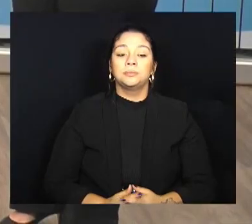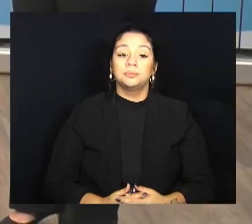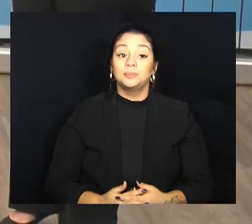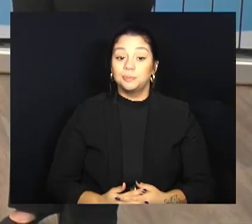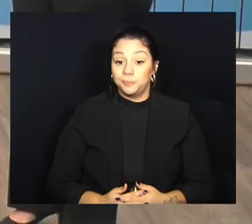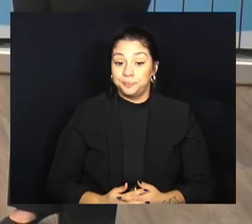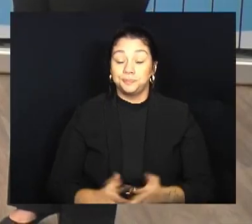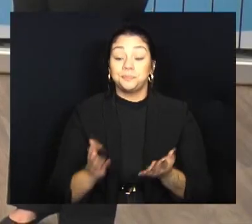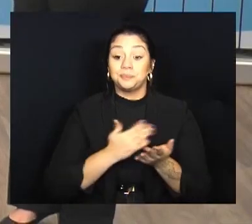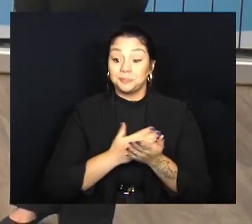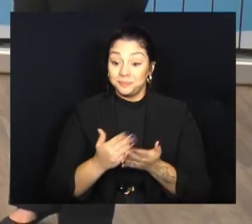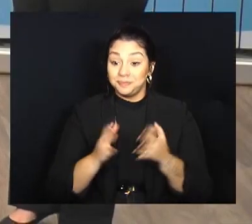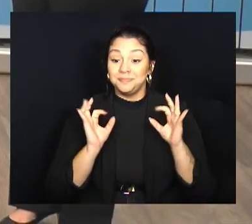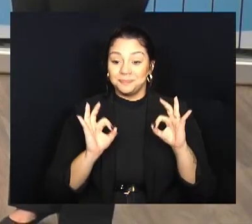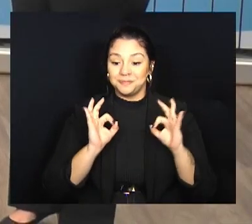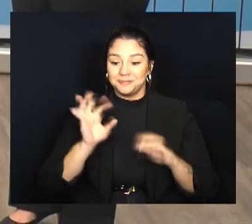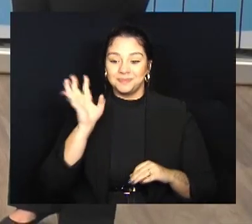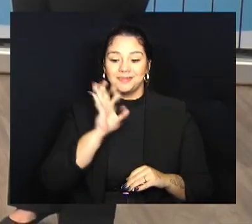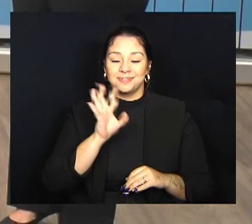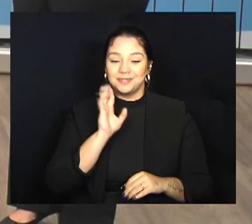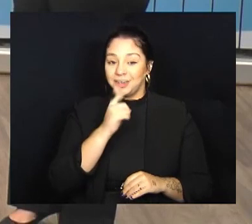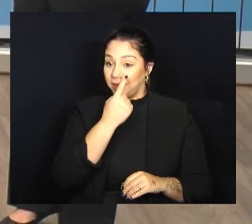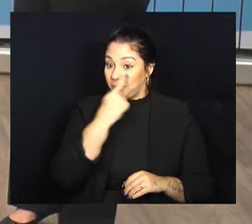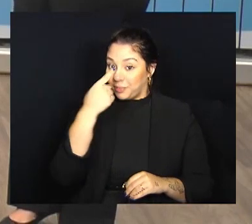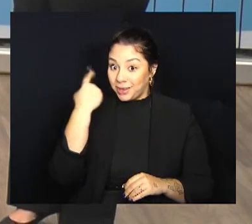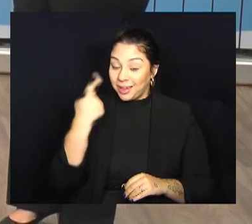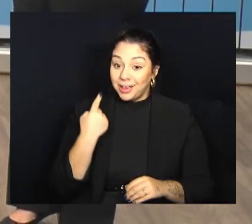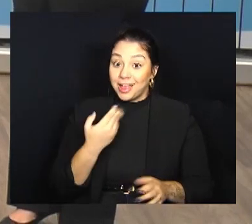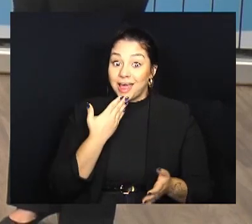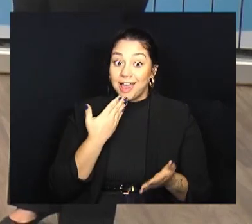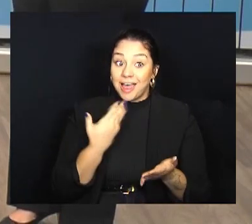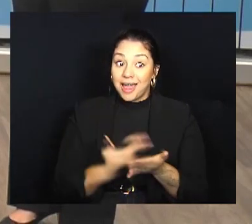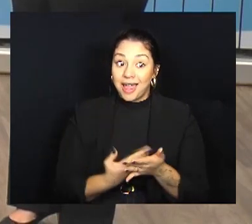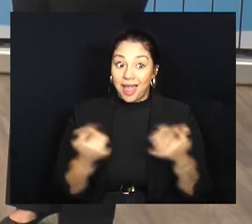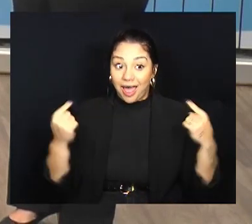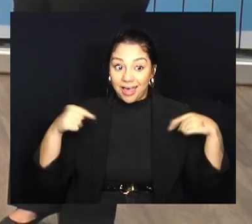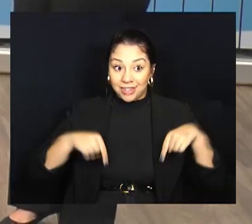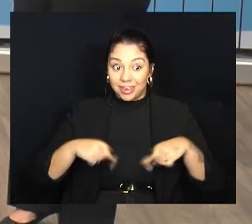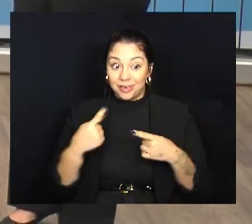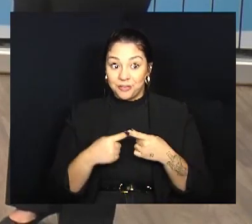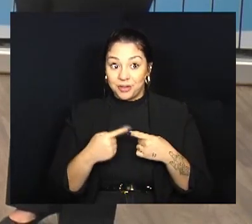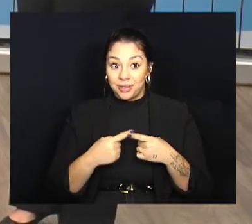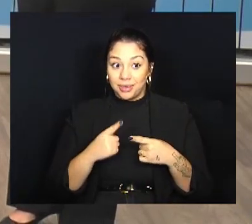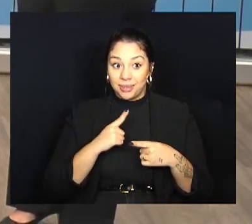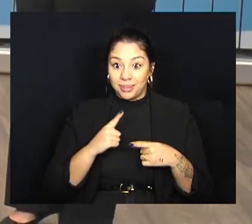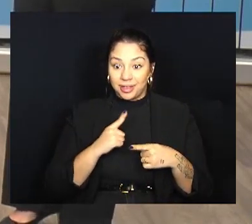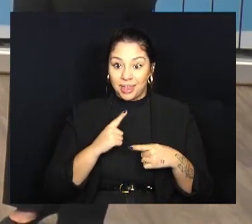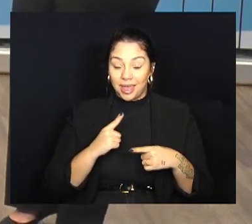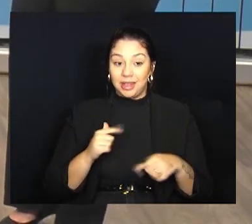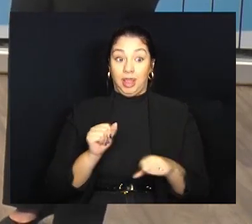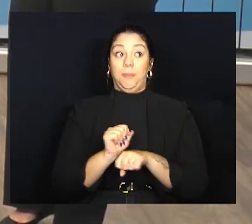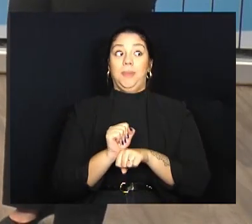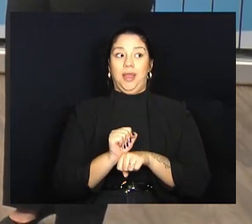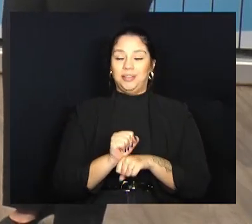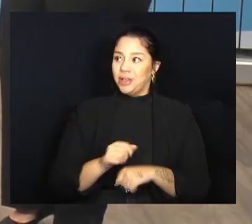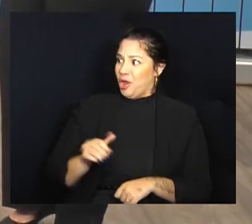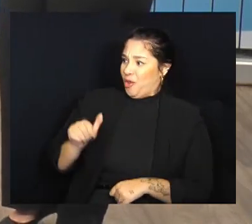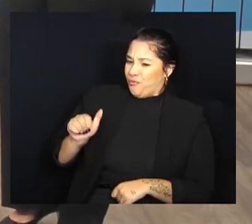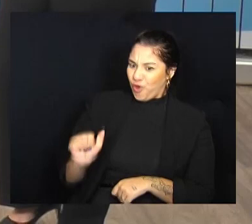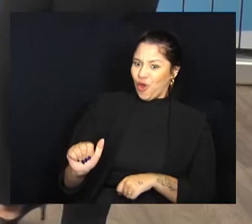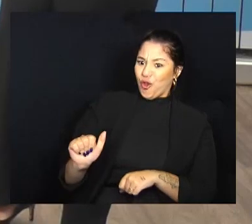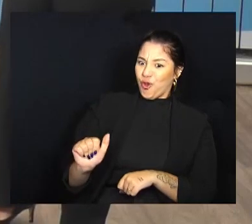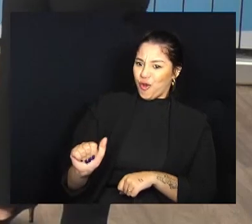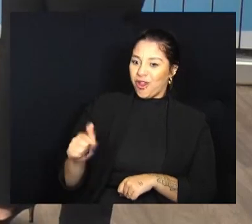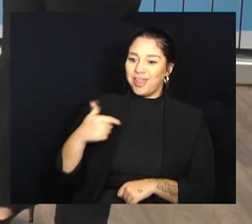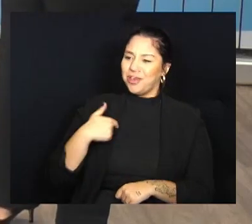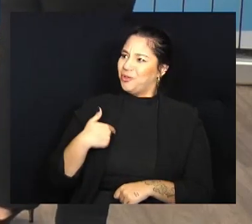Iniciativa muito bacana, e a Mirna Abreu até assustou aqui nos estúdios com a pausa e com a barulho da aquela fiada. freada brusca, eu